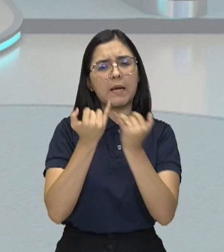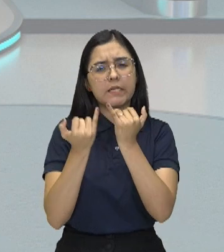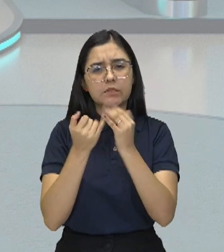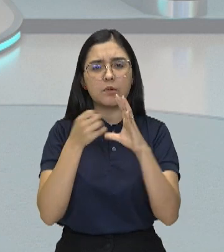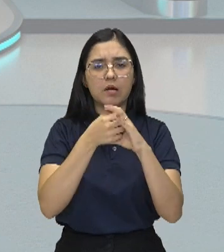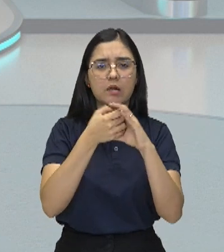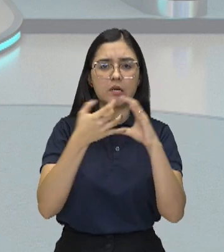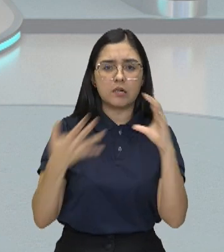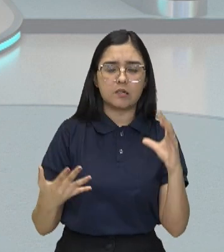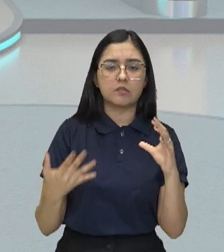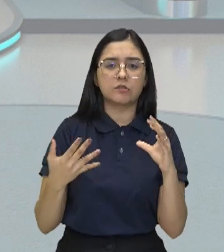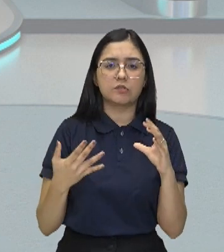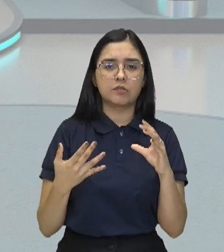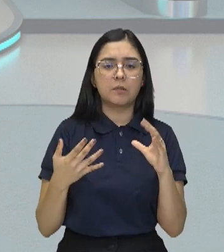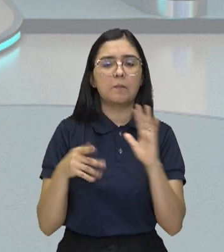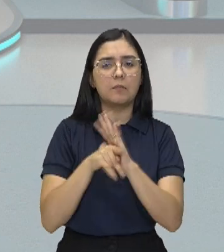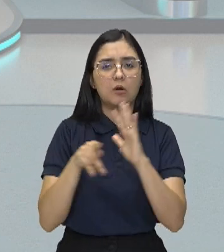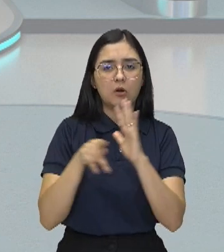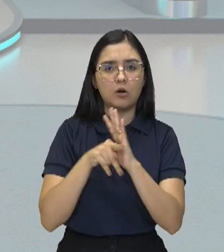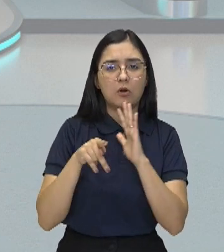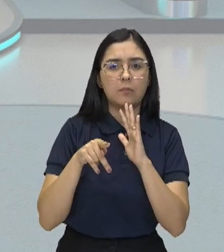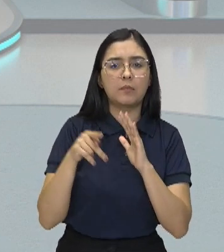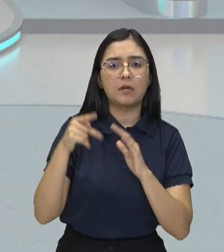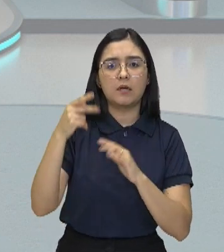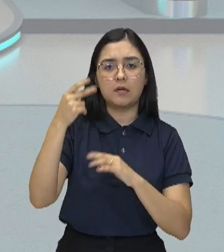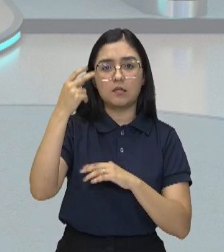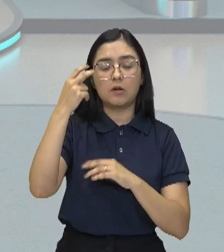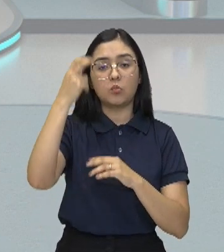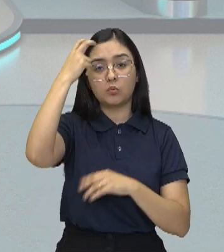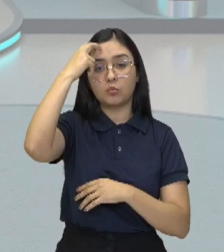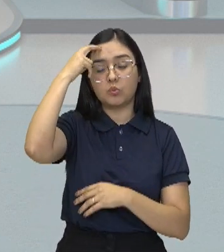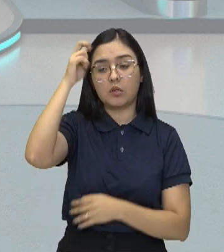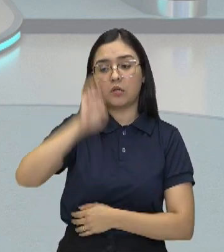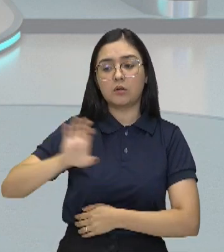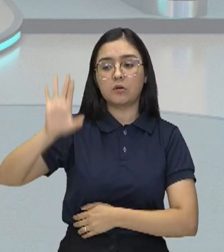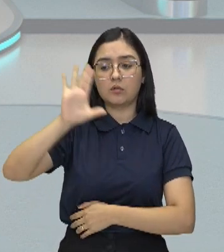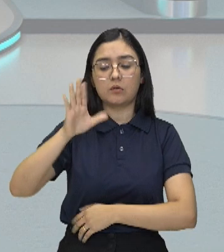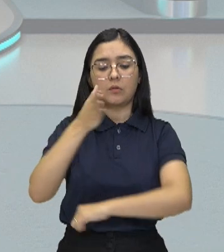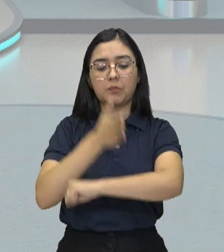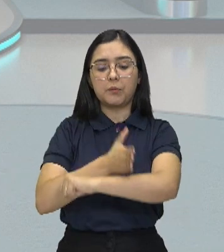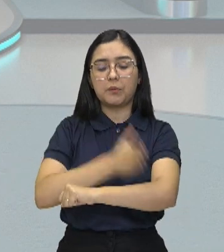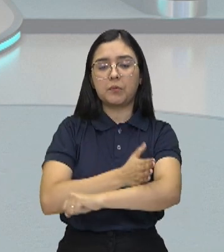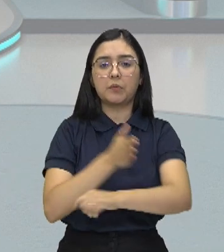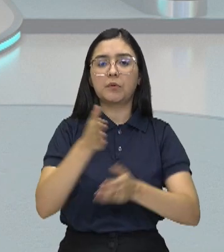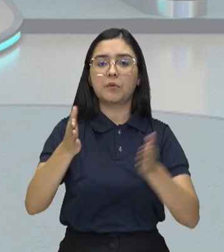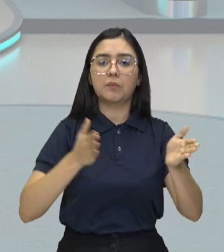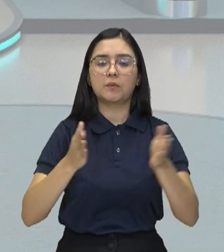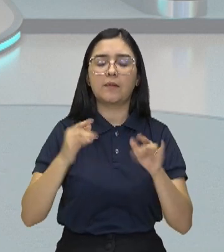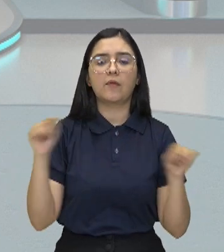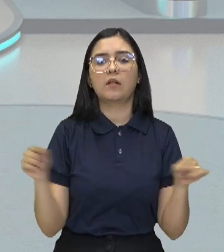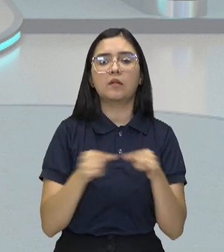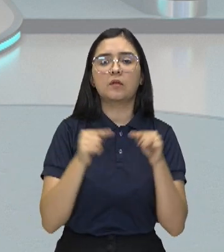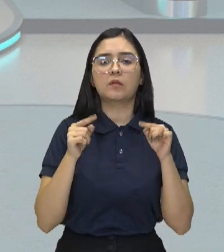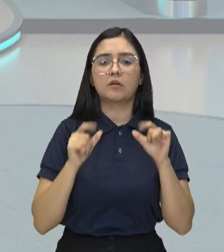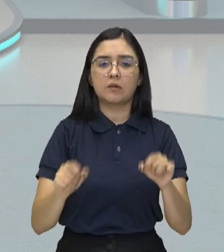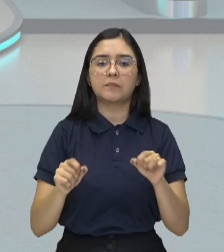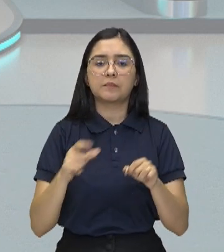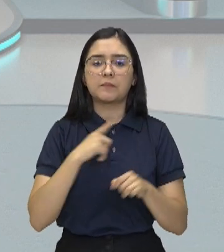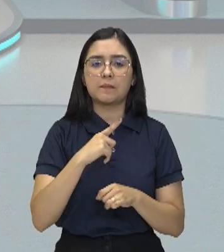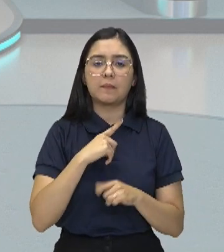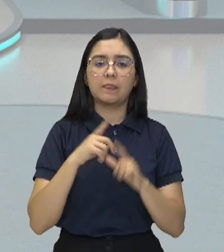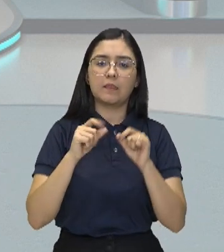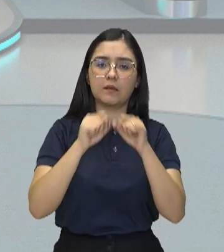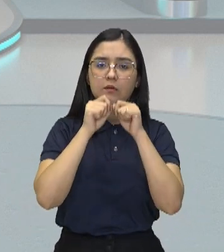mundo europeu, que naquela época da Idade Média estava associada com a expansão